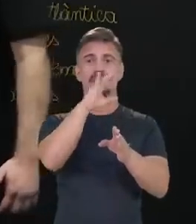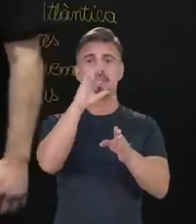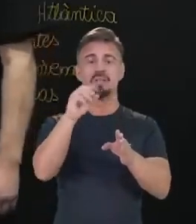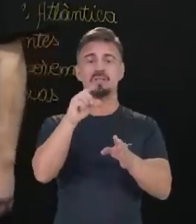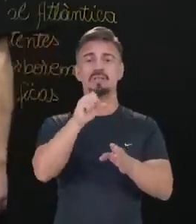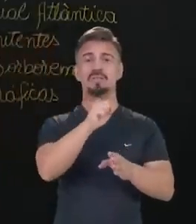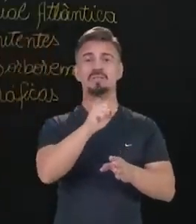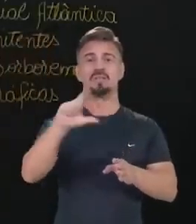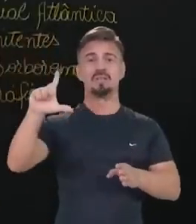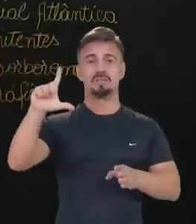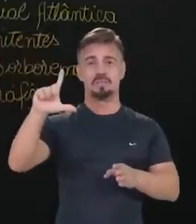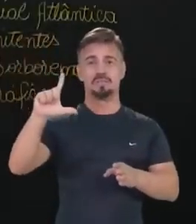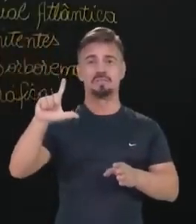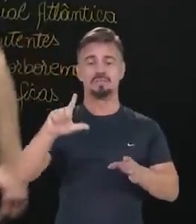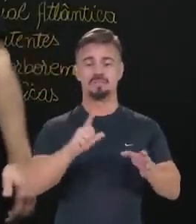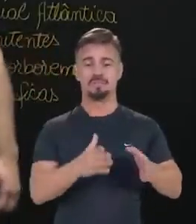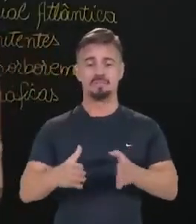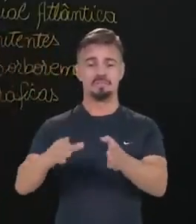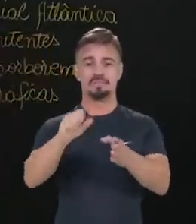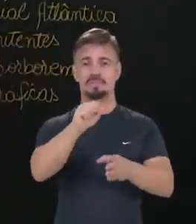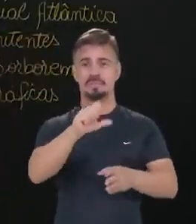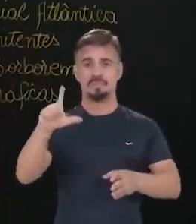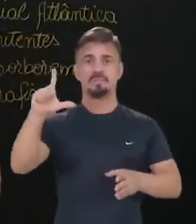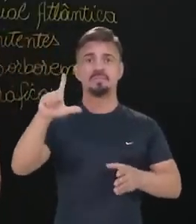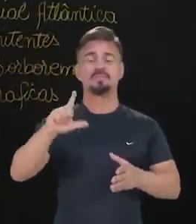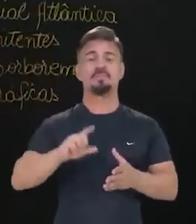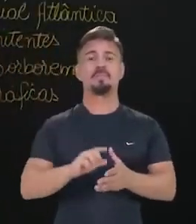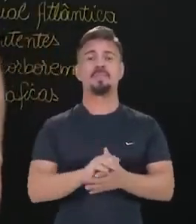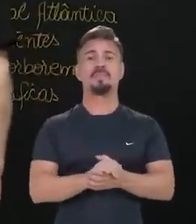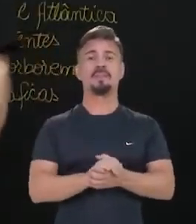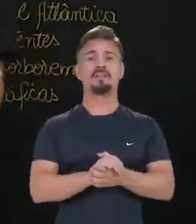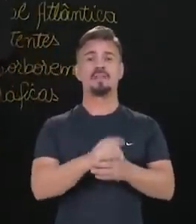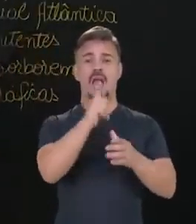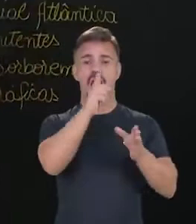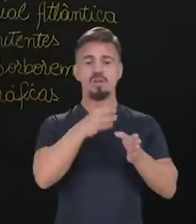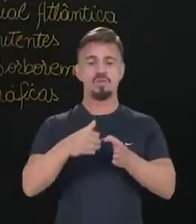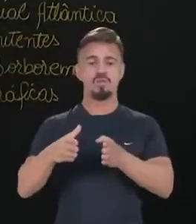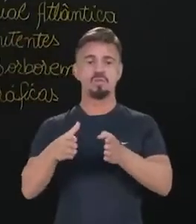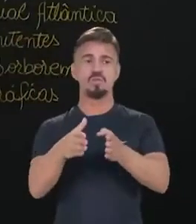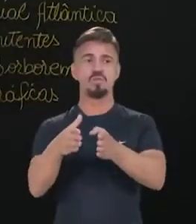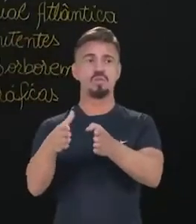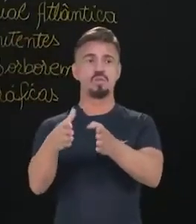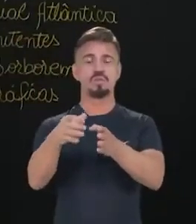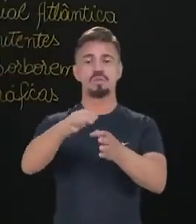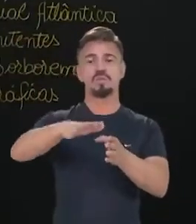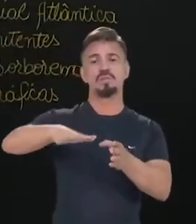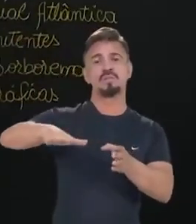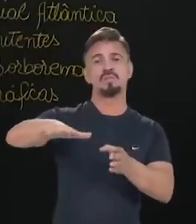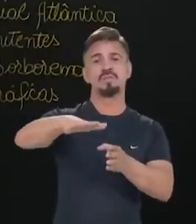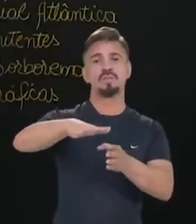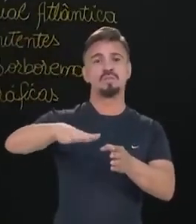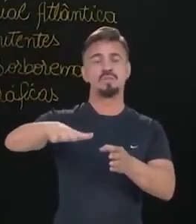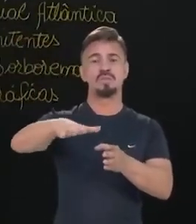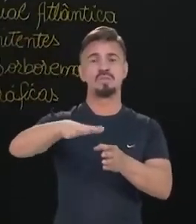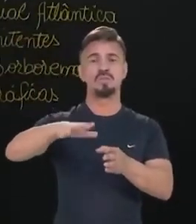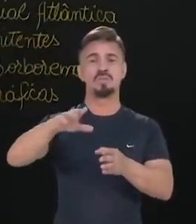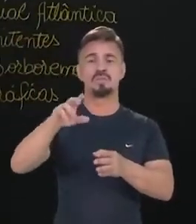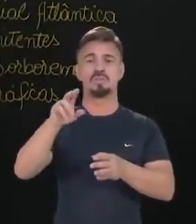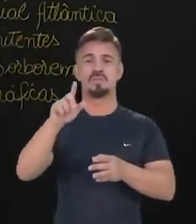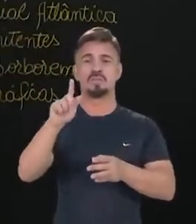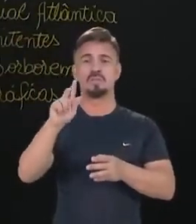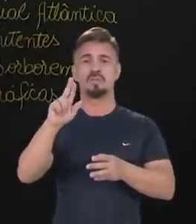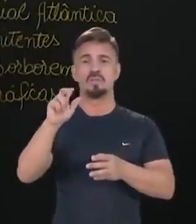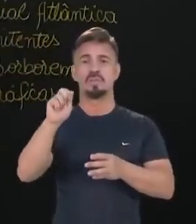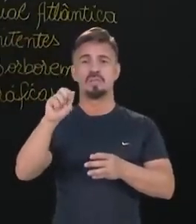O Rio Solimões, então, vindo com todo o resto dos rios aqui das regiões dos Planaltos das Guianas